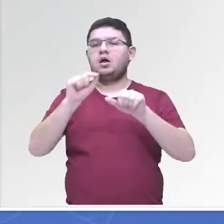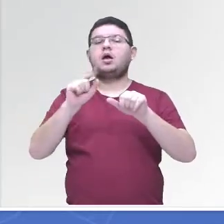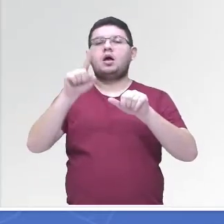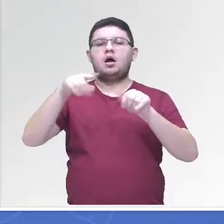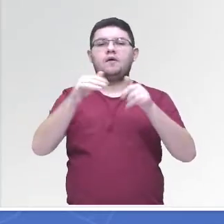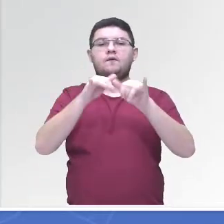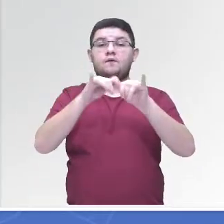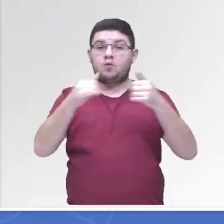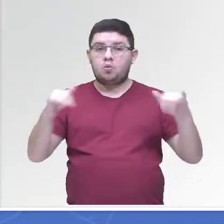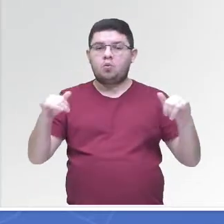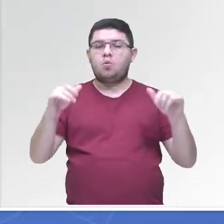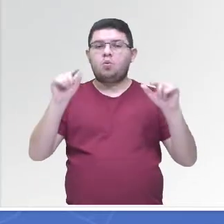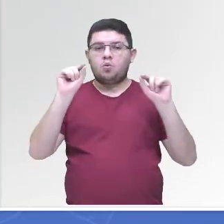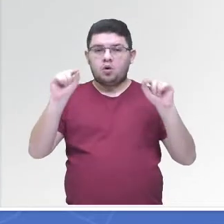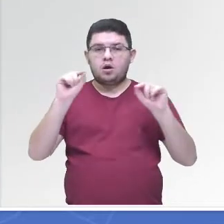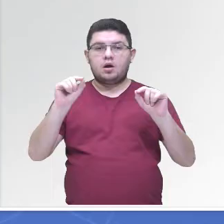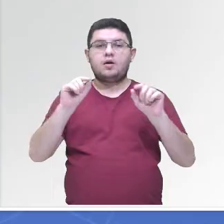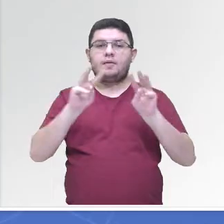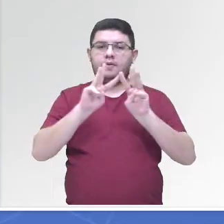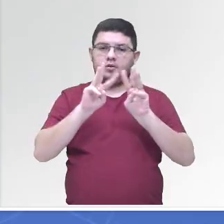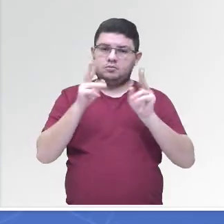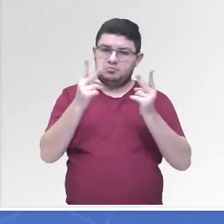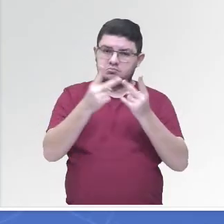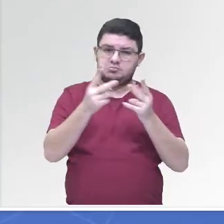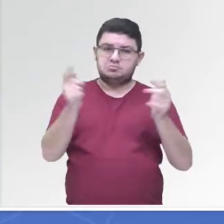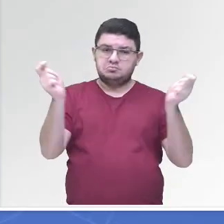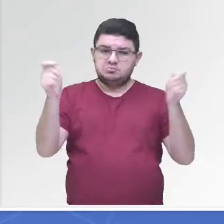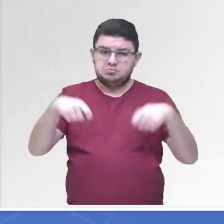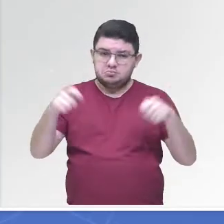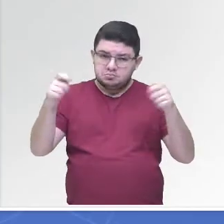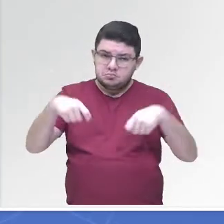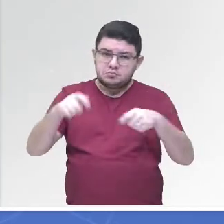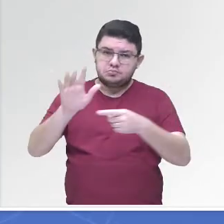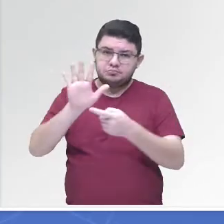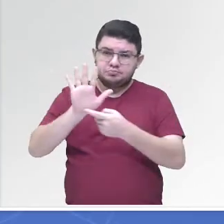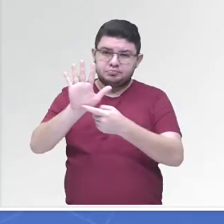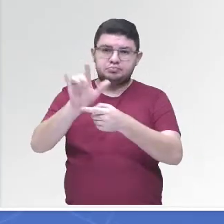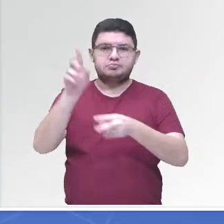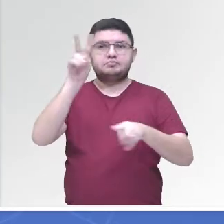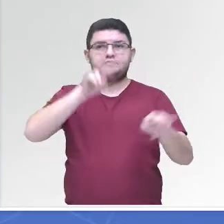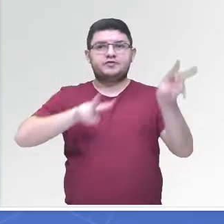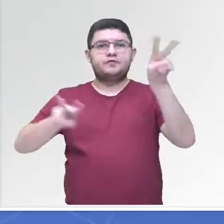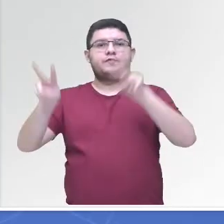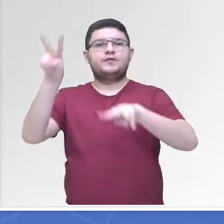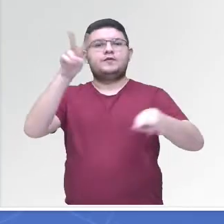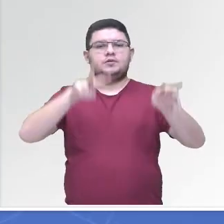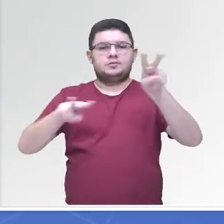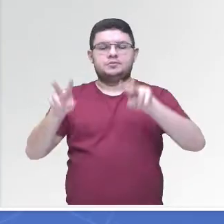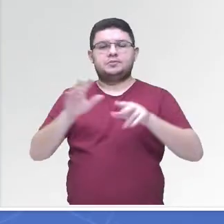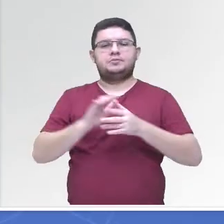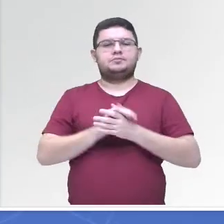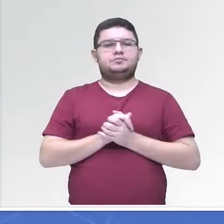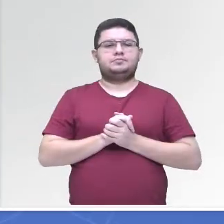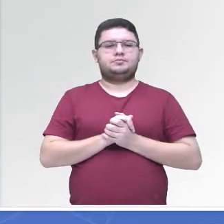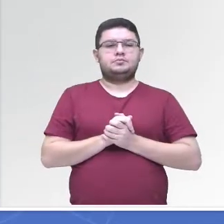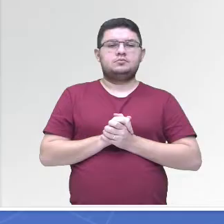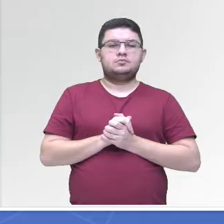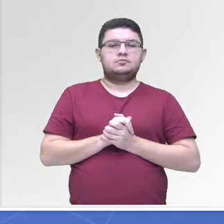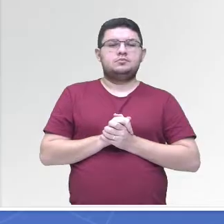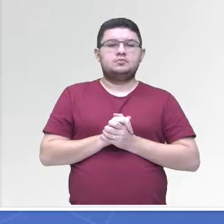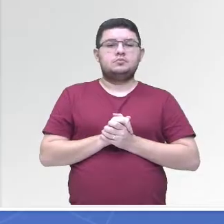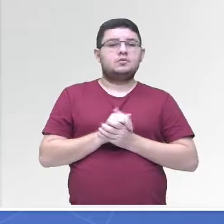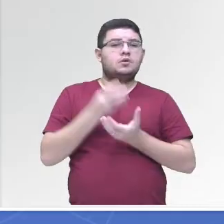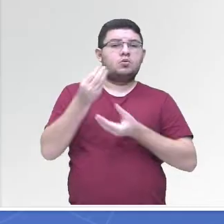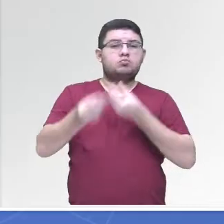pela qual a matéria pode se apresentar na natureza, tá? Então, é a maneira com que essa